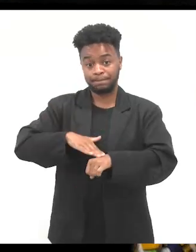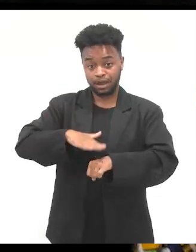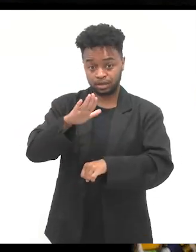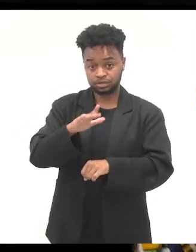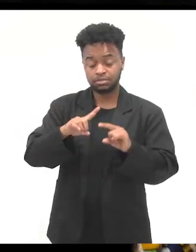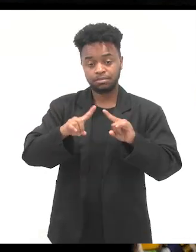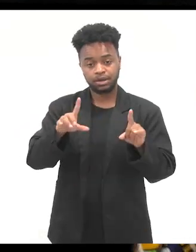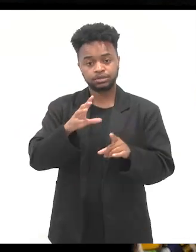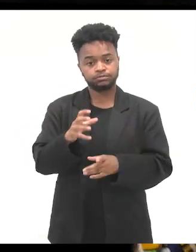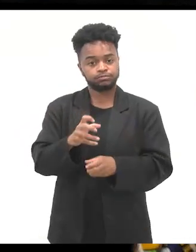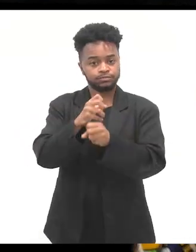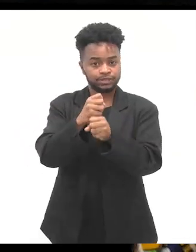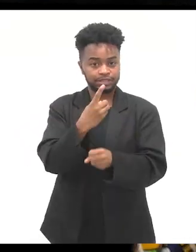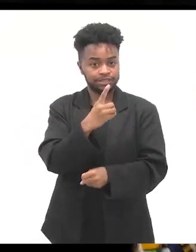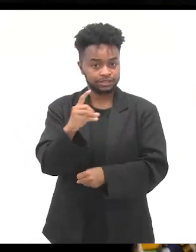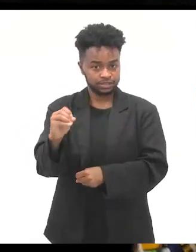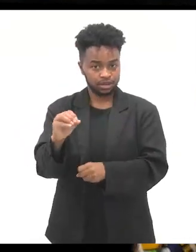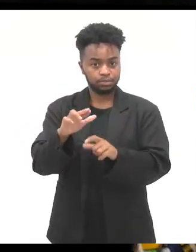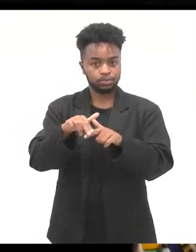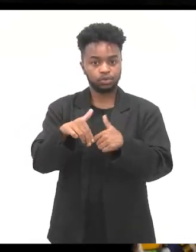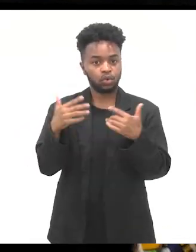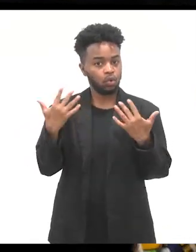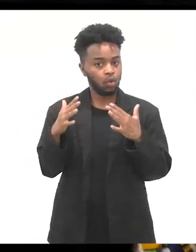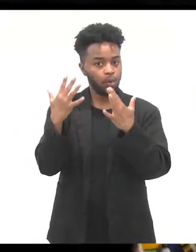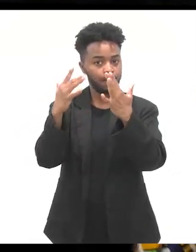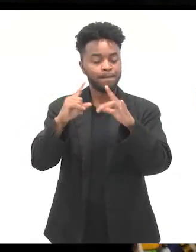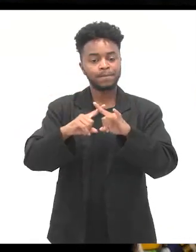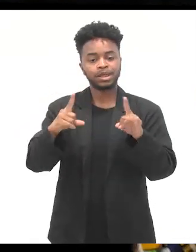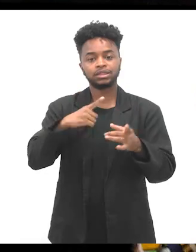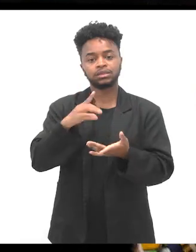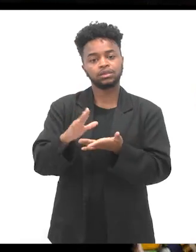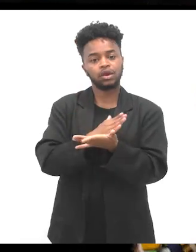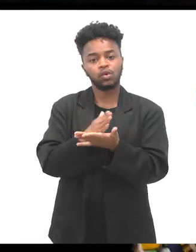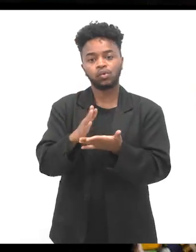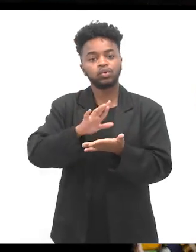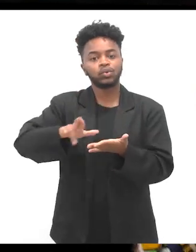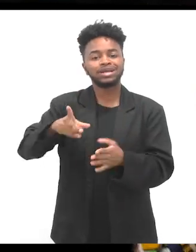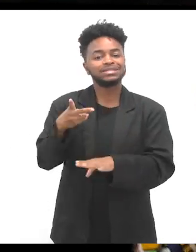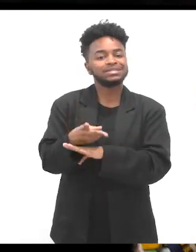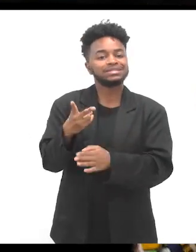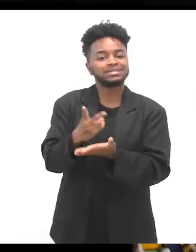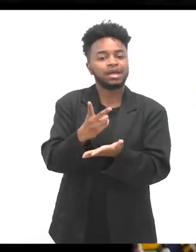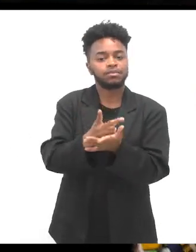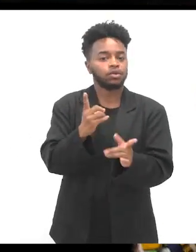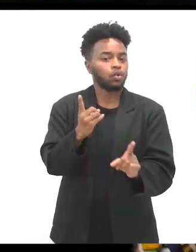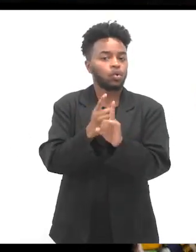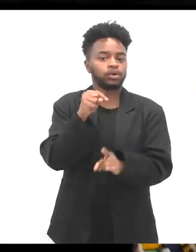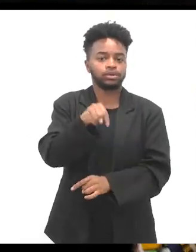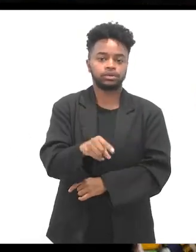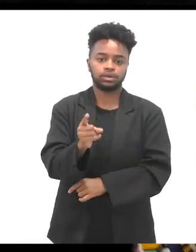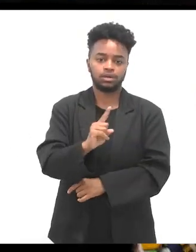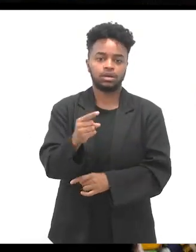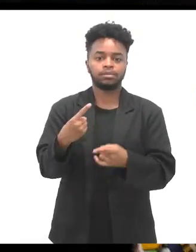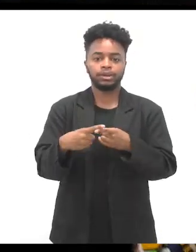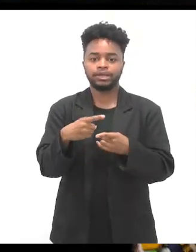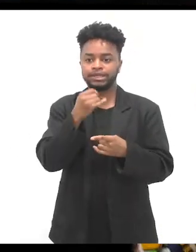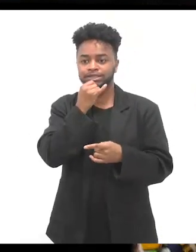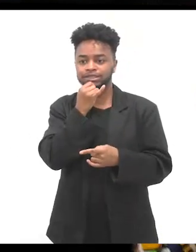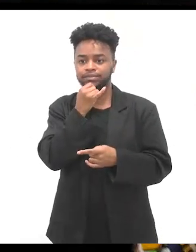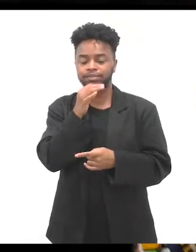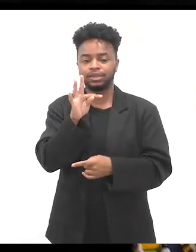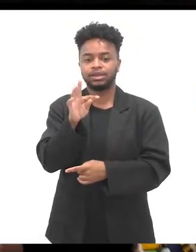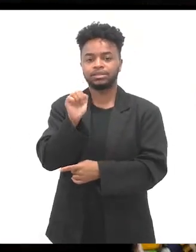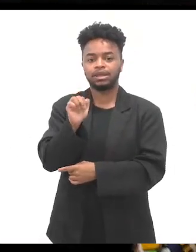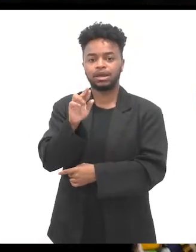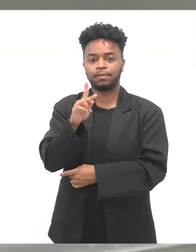mais. A gente fechou em 100, né, mas... E às vezes tem espécies que elas não são frequentes, então de vez em quando